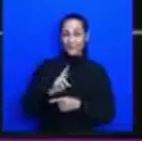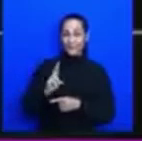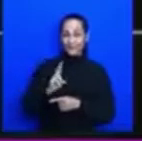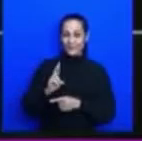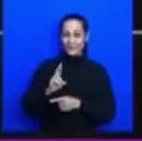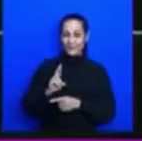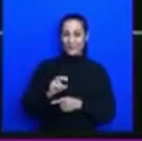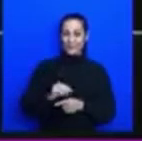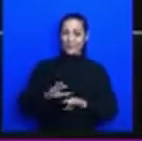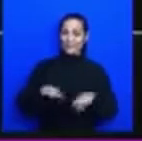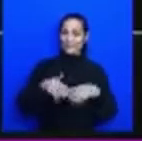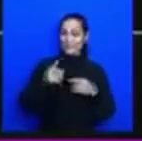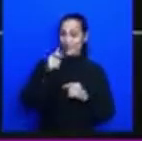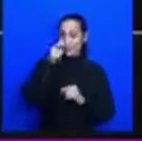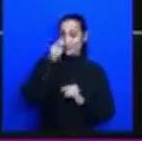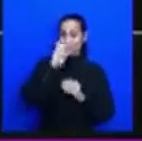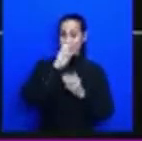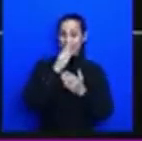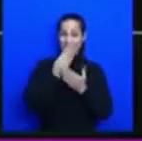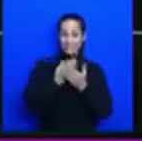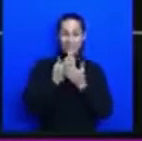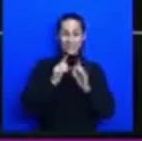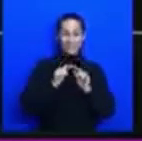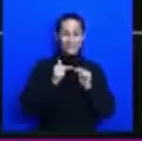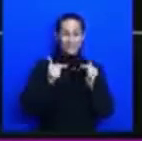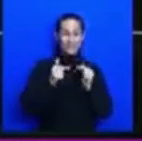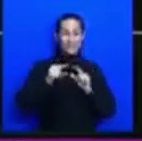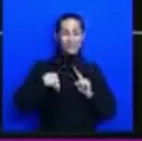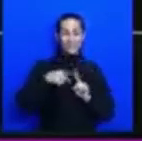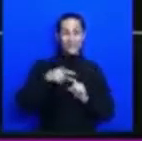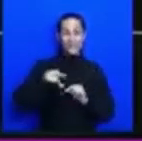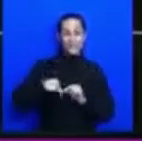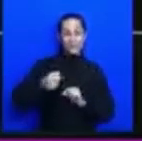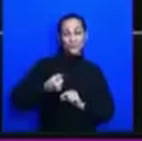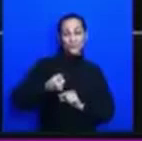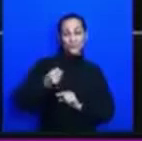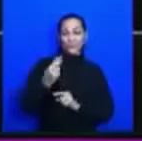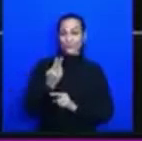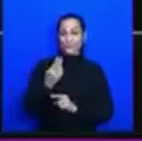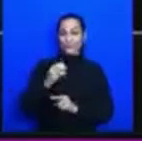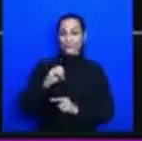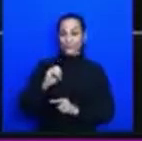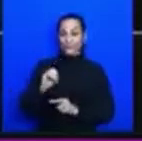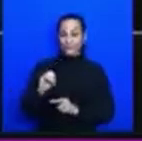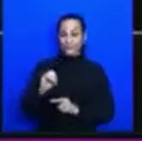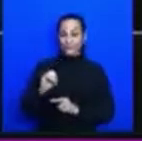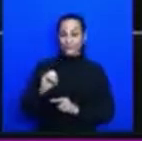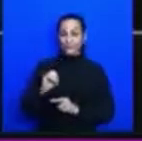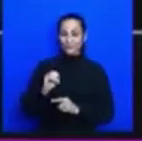R$1.700.000. Então vale a pena acreditar na sorte. Já temos mais um, que é o número 20.